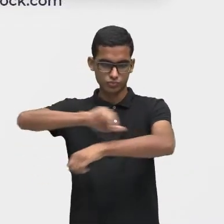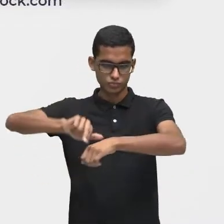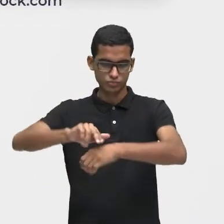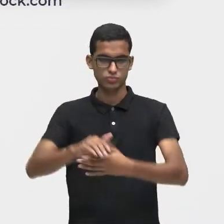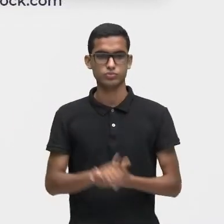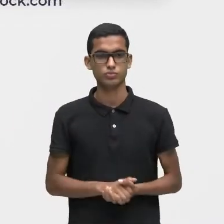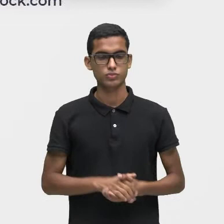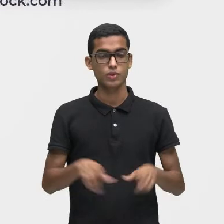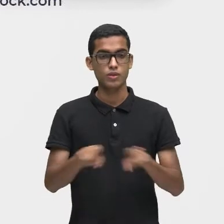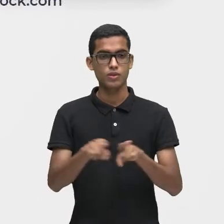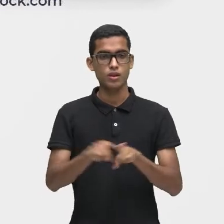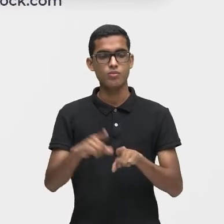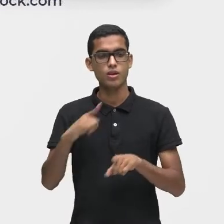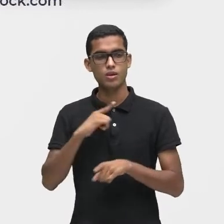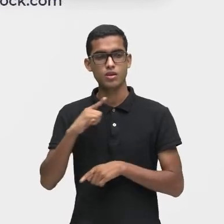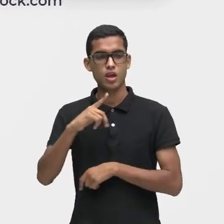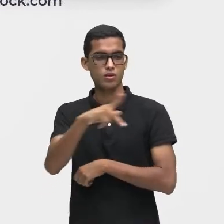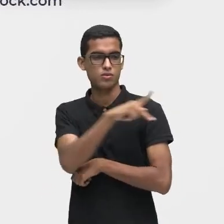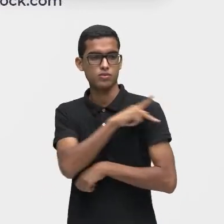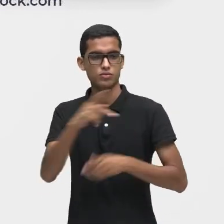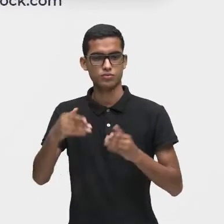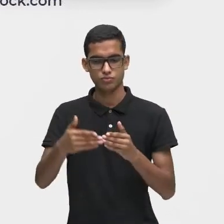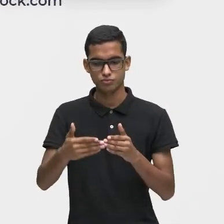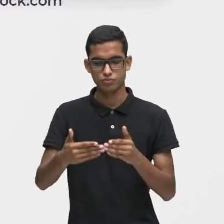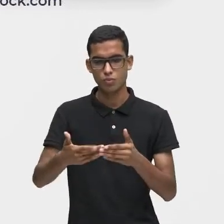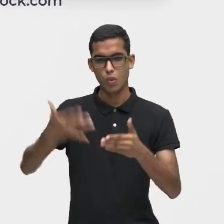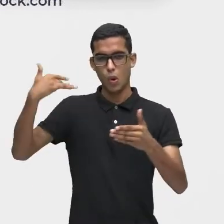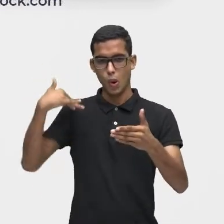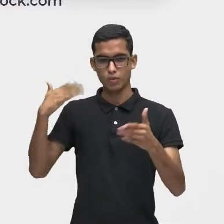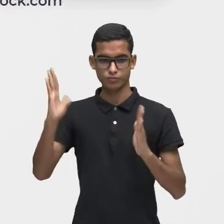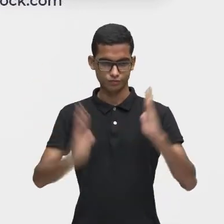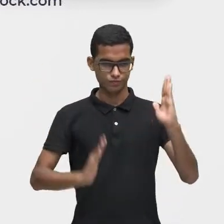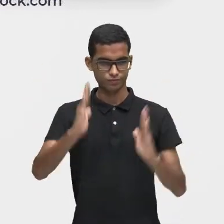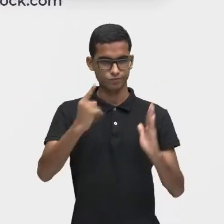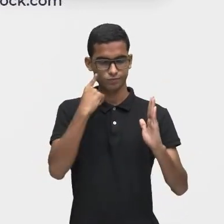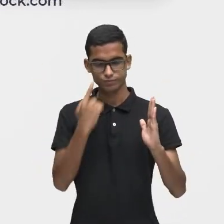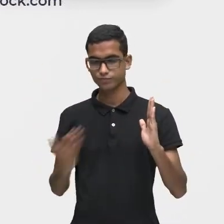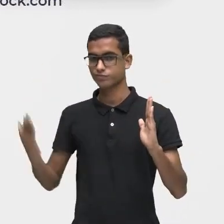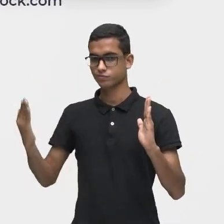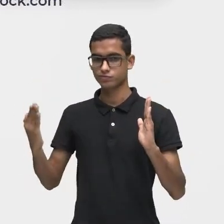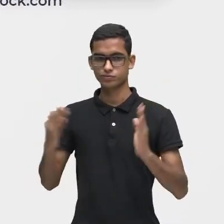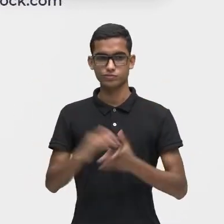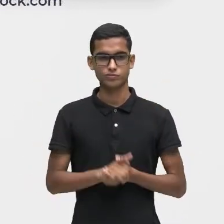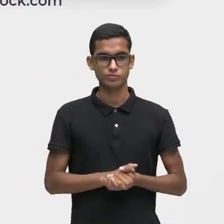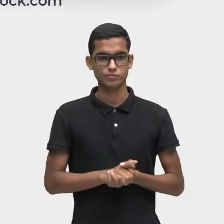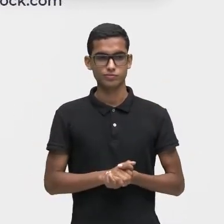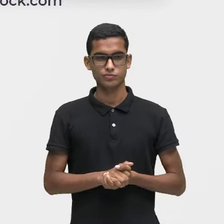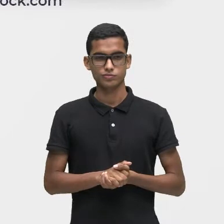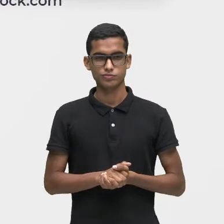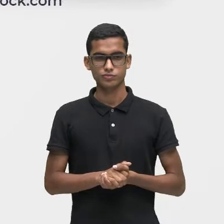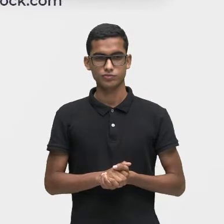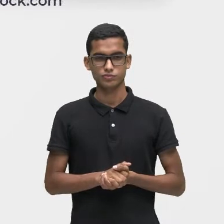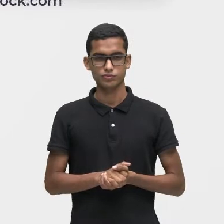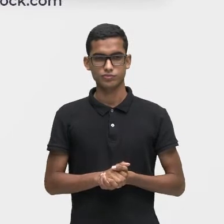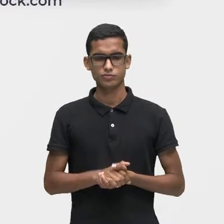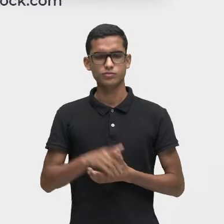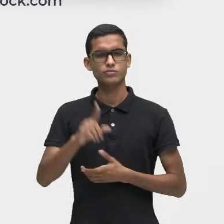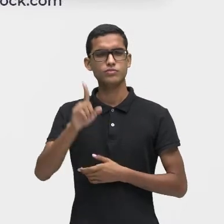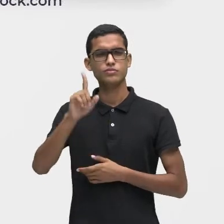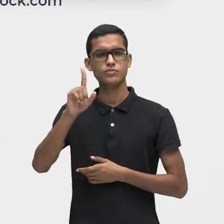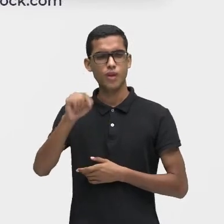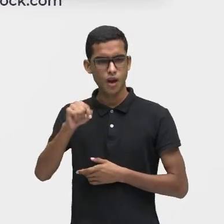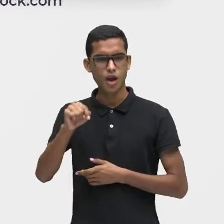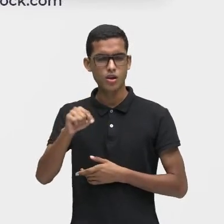pré-histórica, mas aí não seria mais uma pintura, seria uma gravura, né, onde